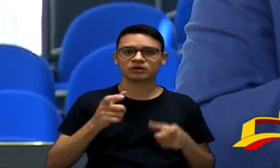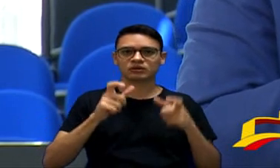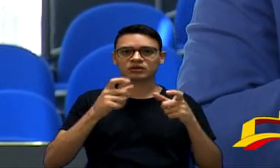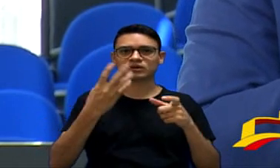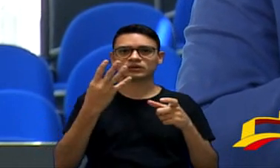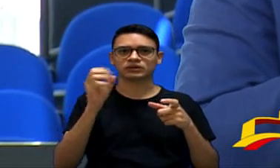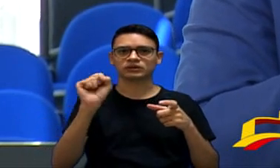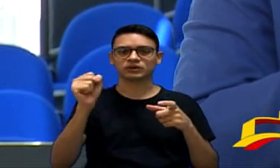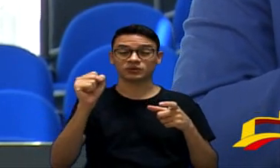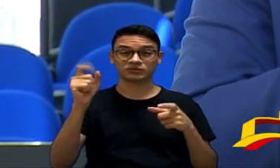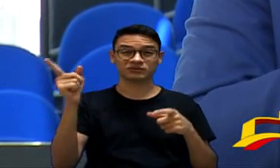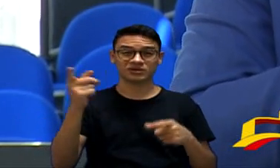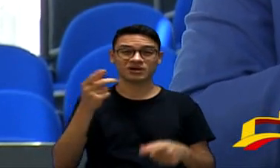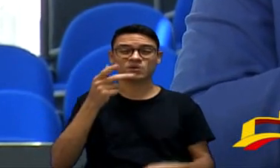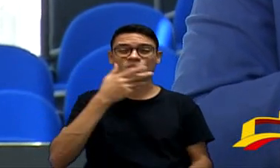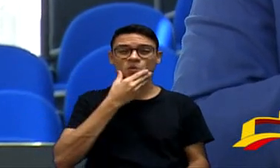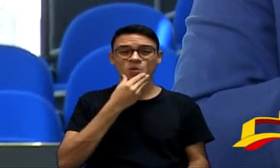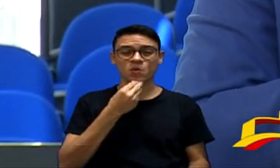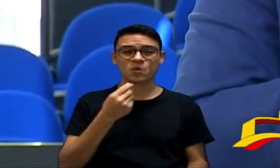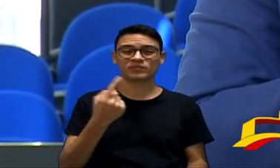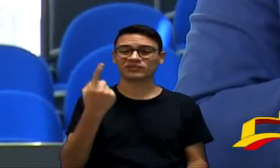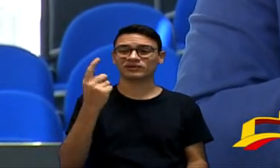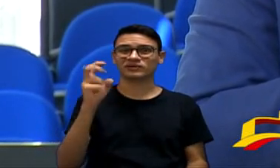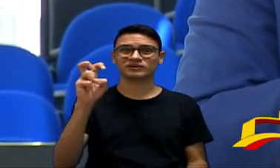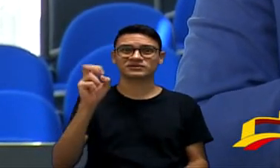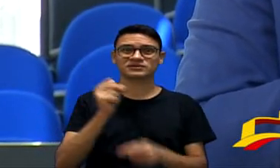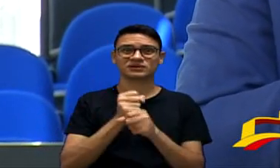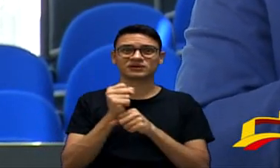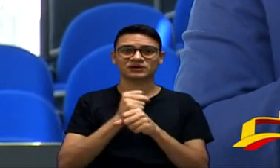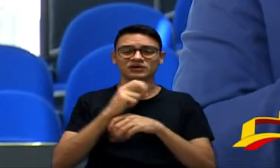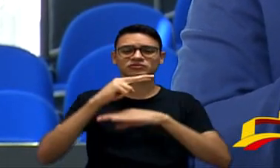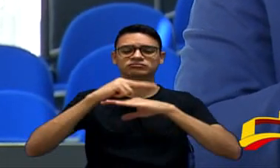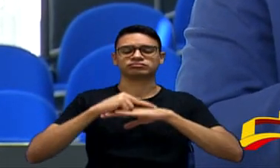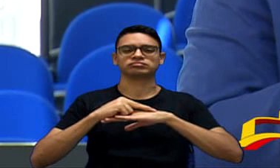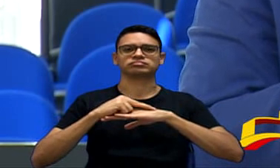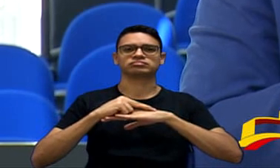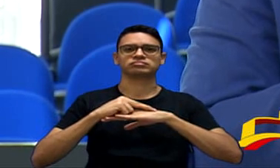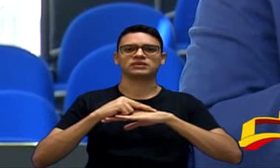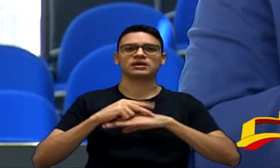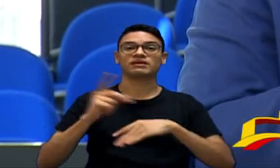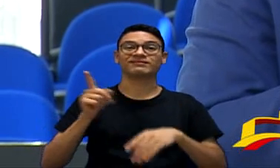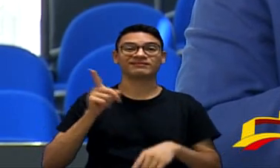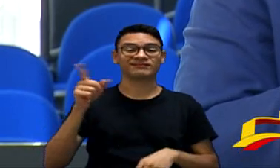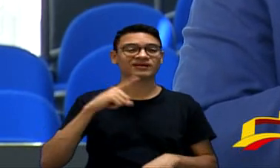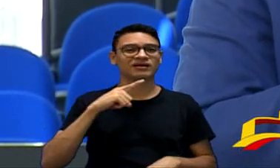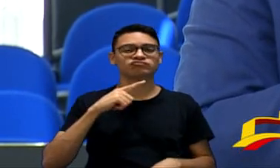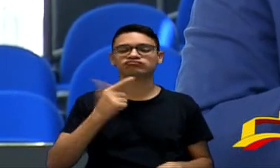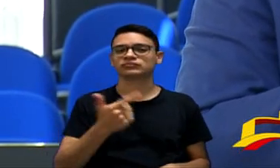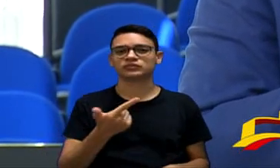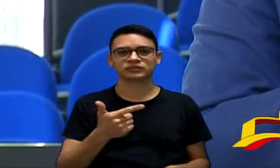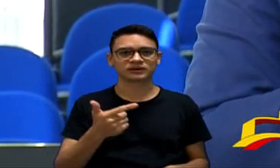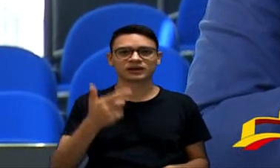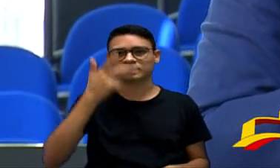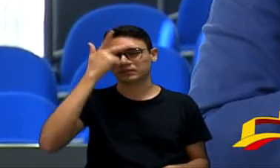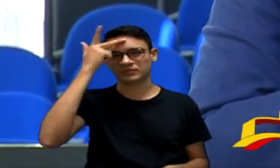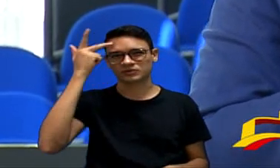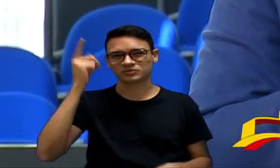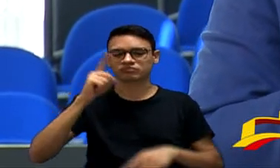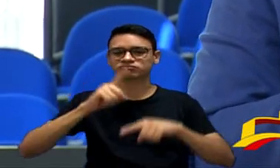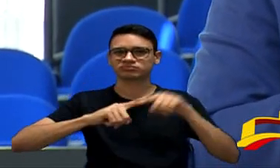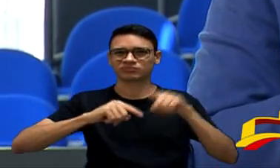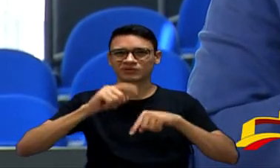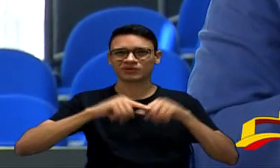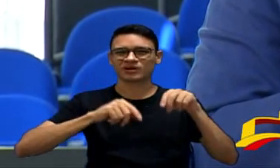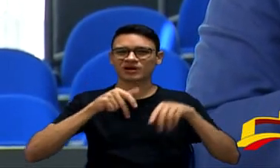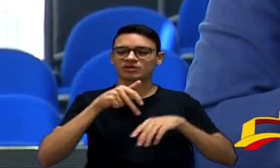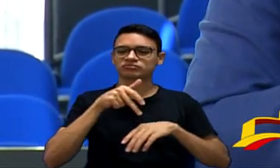anos na cama. Nossa. E onde ele está, nessa área que ele está, não passa a máquina de patrulhamento. Vou pegar certinho a rua, depois